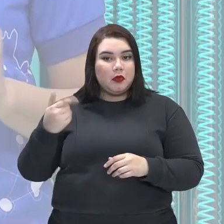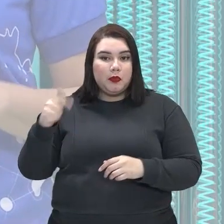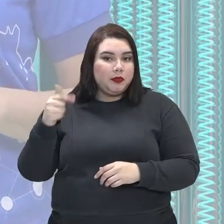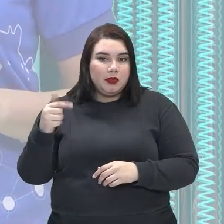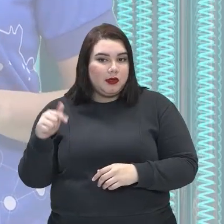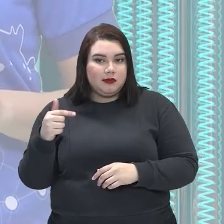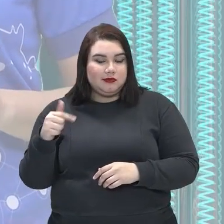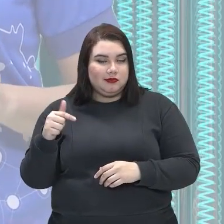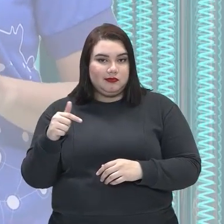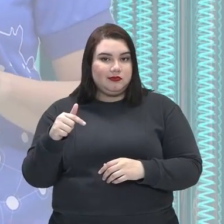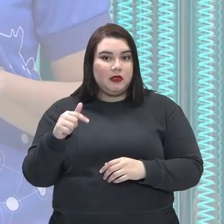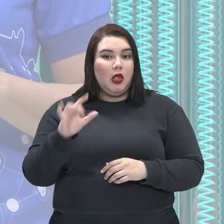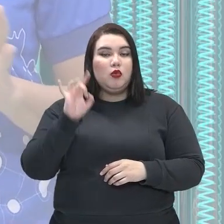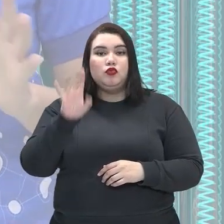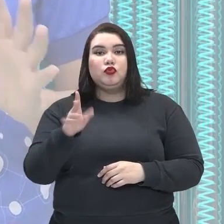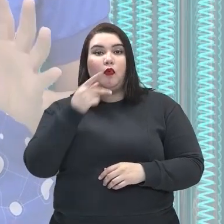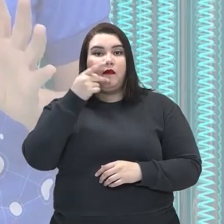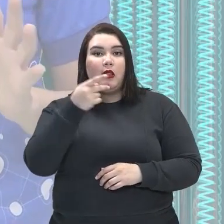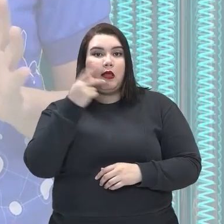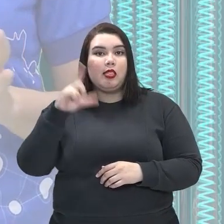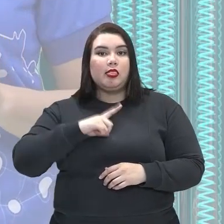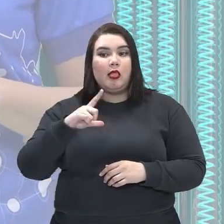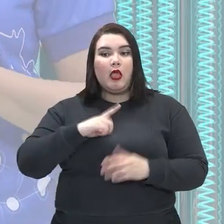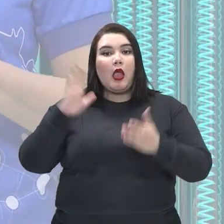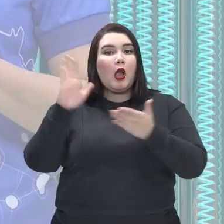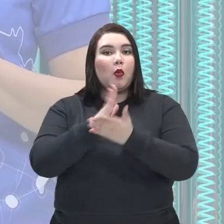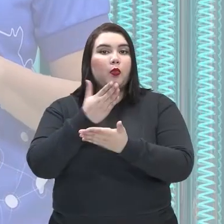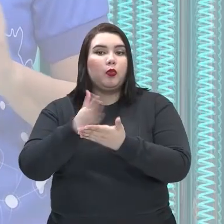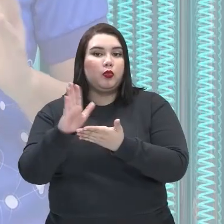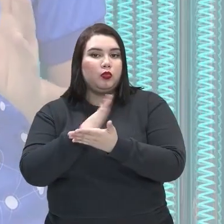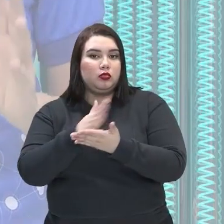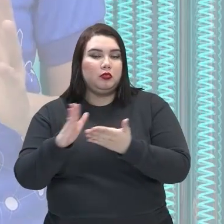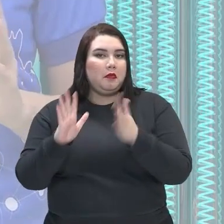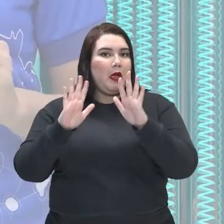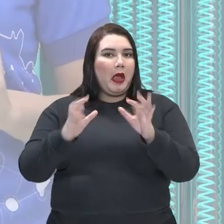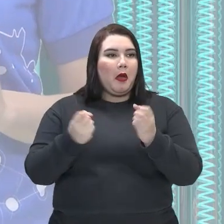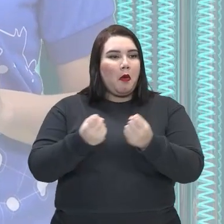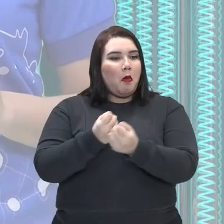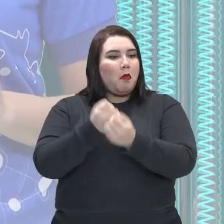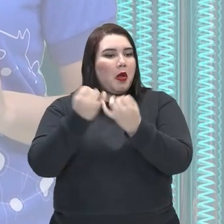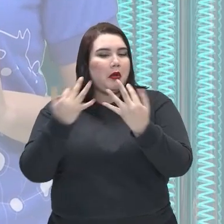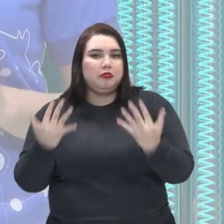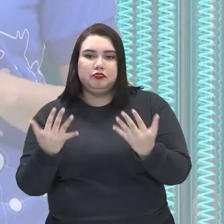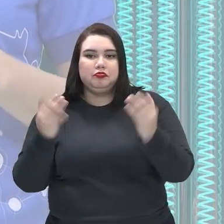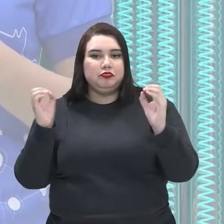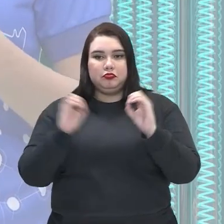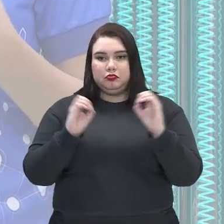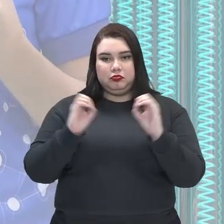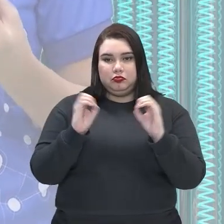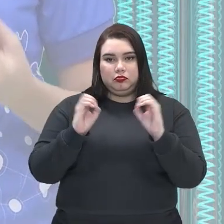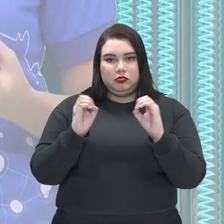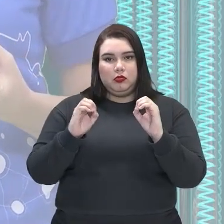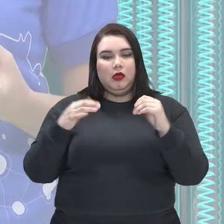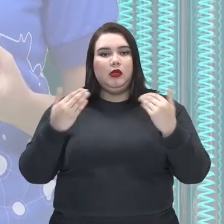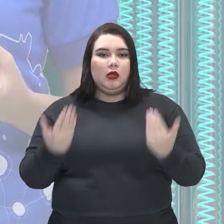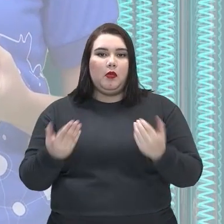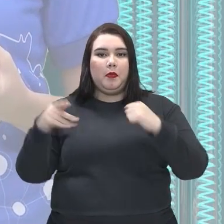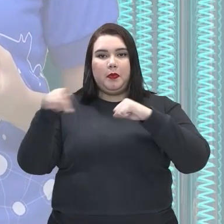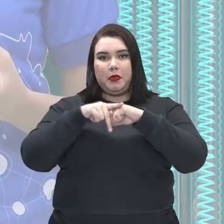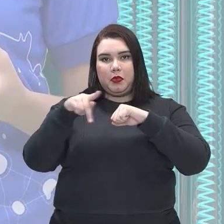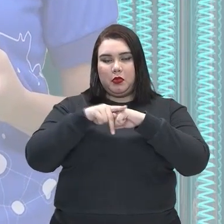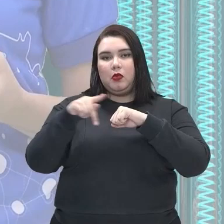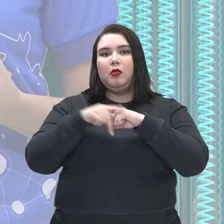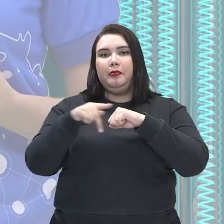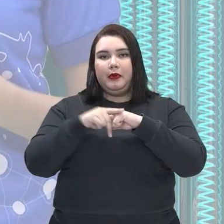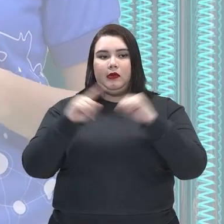disso. Eu disse que eu tenho alguns, não disse a quantidade de nada. Ou seja, ele é um pronome